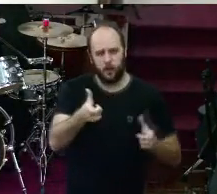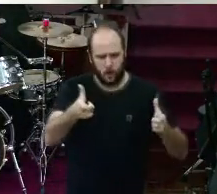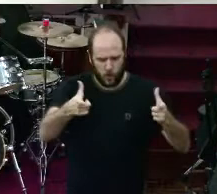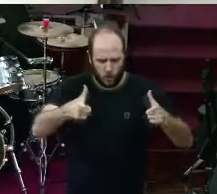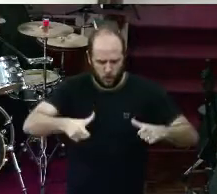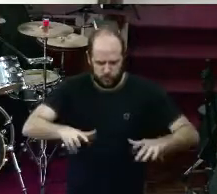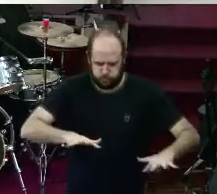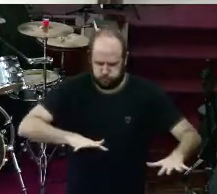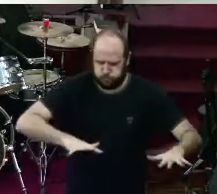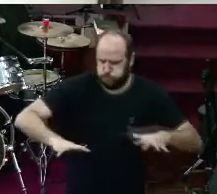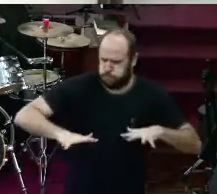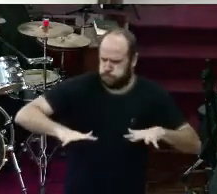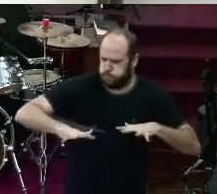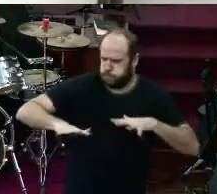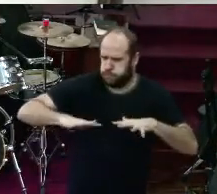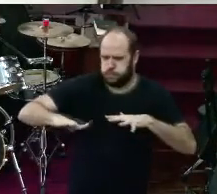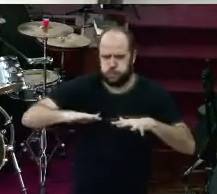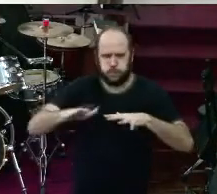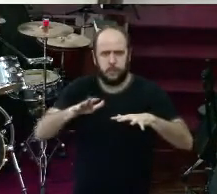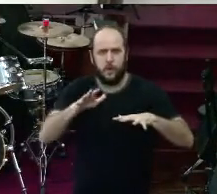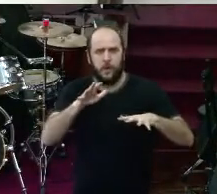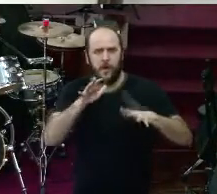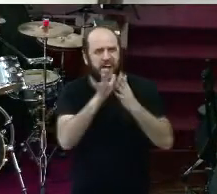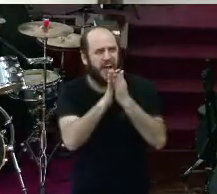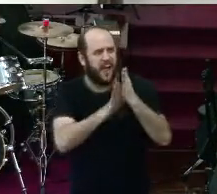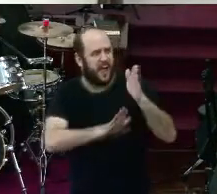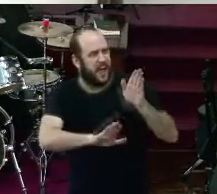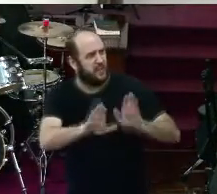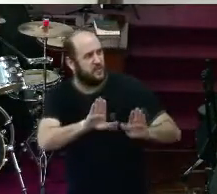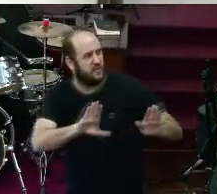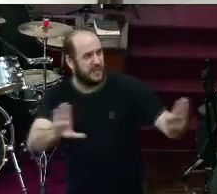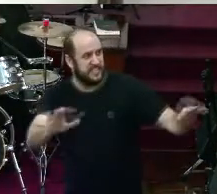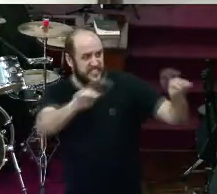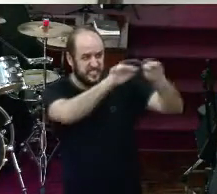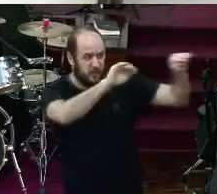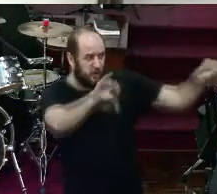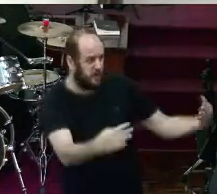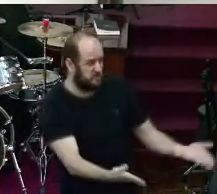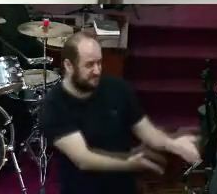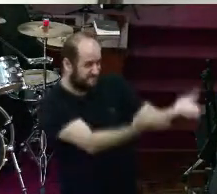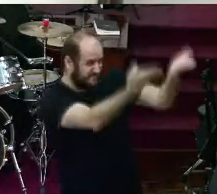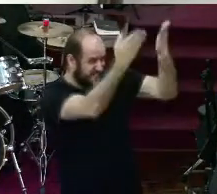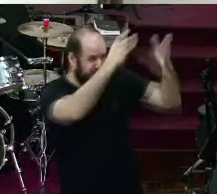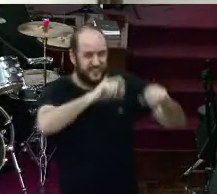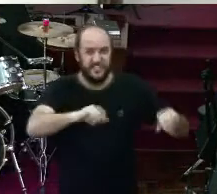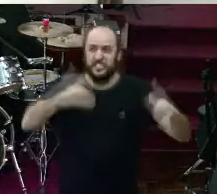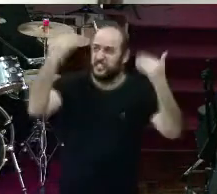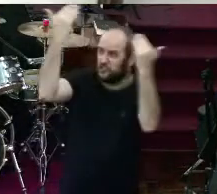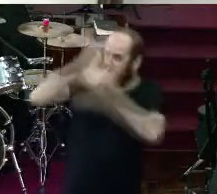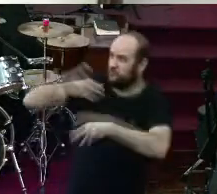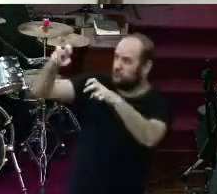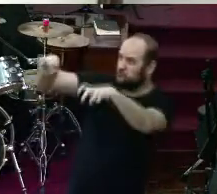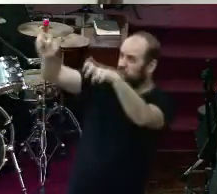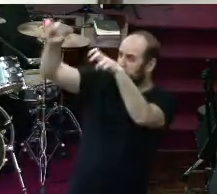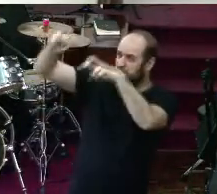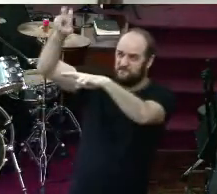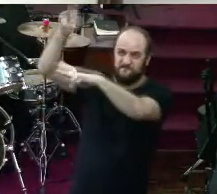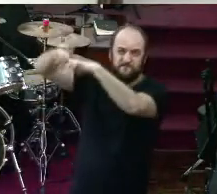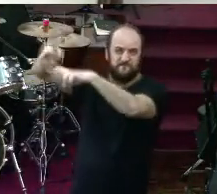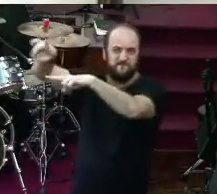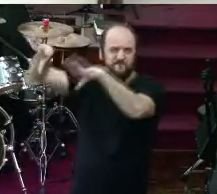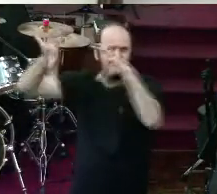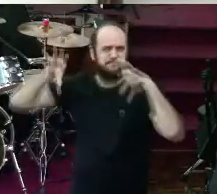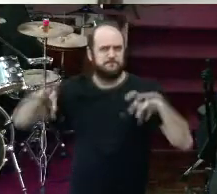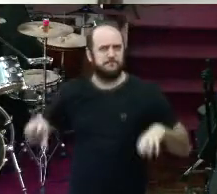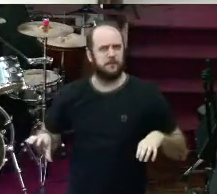Tremeu diante da adoração daqueles serafins, diante do altar, diante do trono, melhor dizendo, do Senhor. Nós não podemos